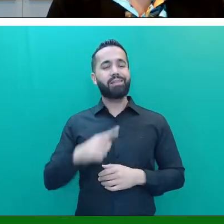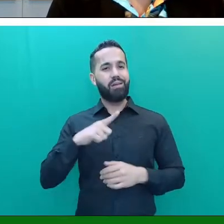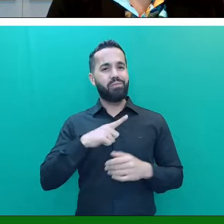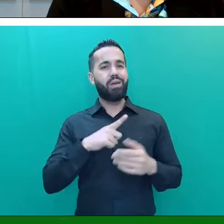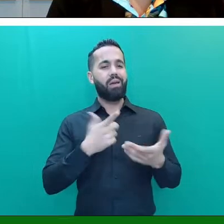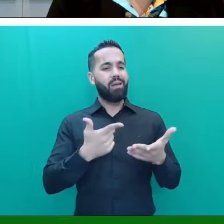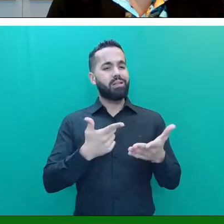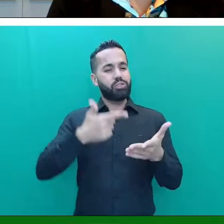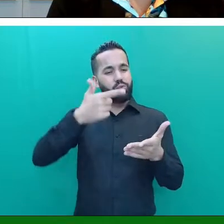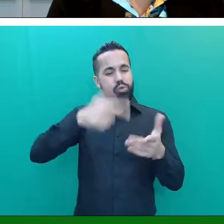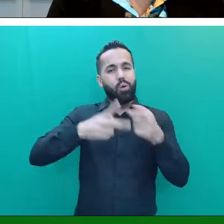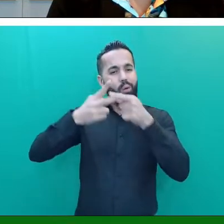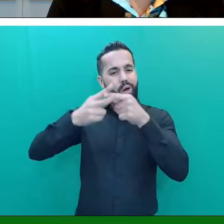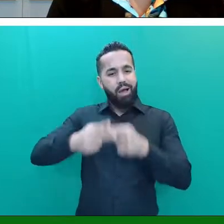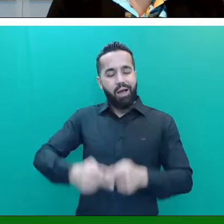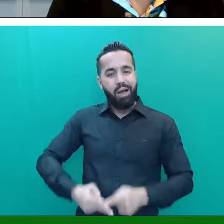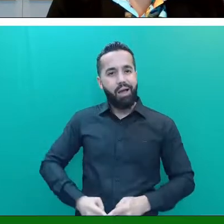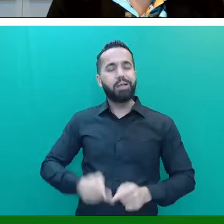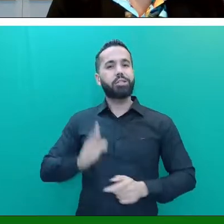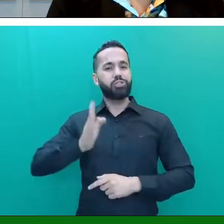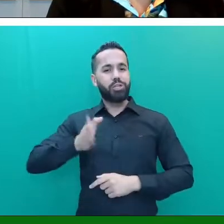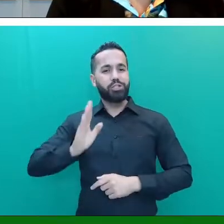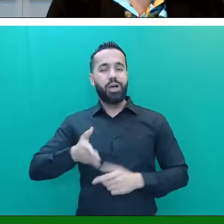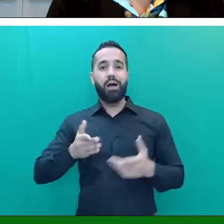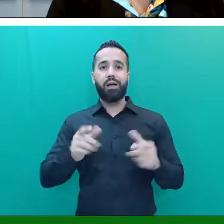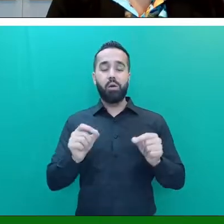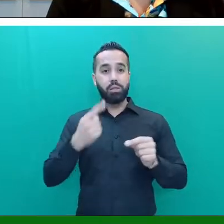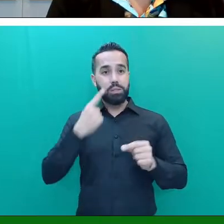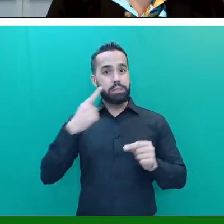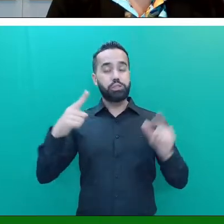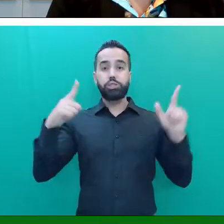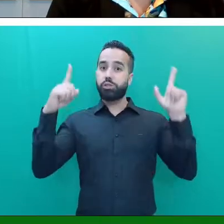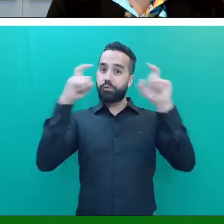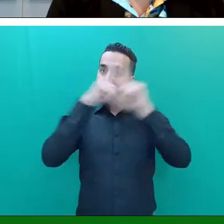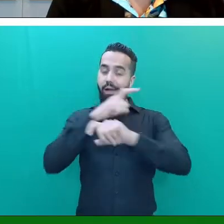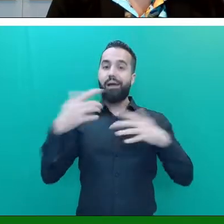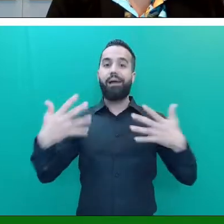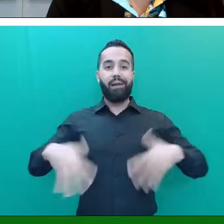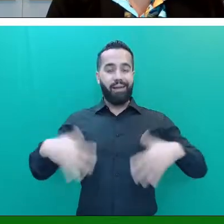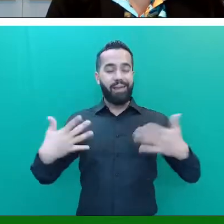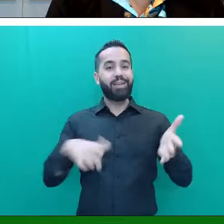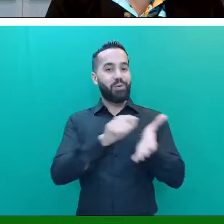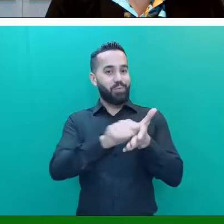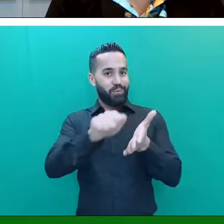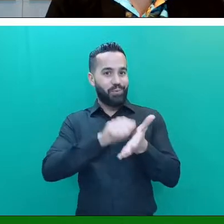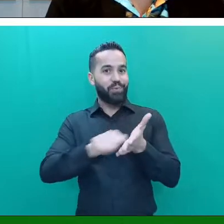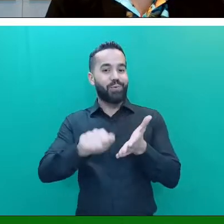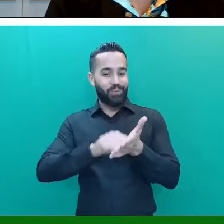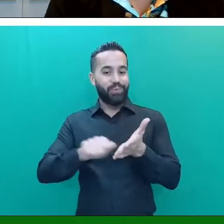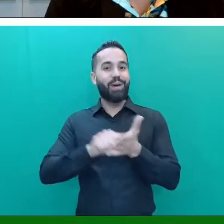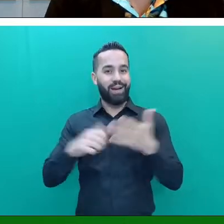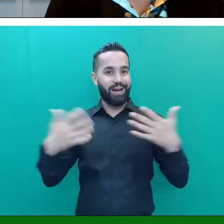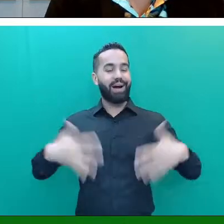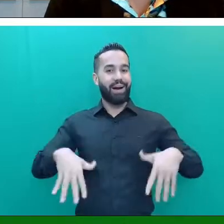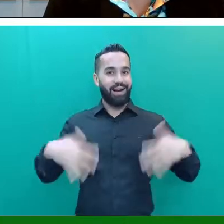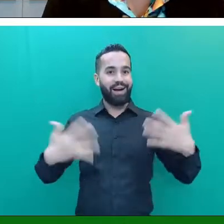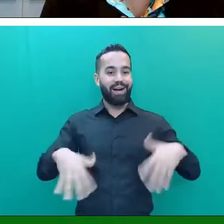esse trabalho é difícil. Penso eu, ou então você escreve muito bem, ponto. Eu quero você trabalhando na